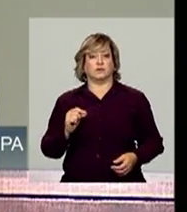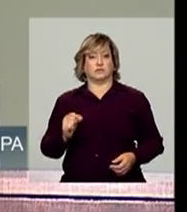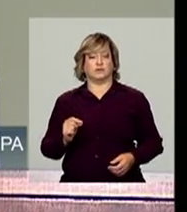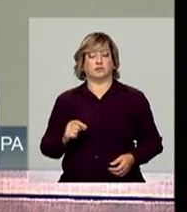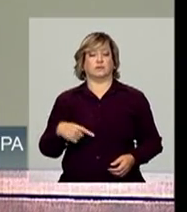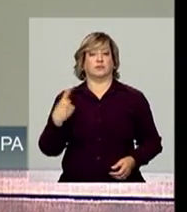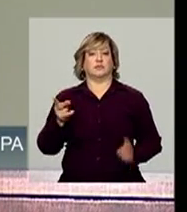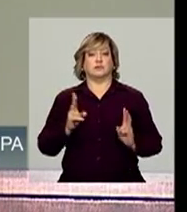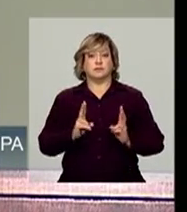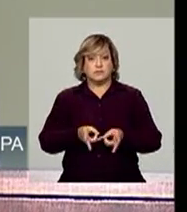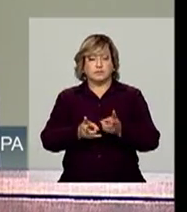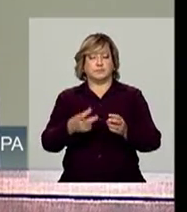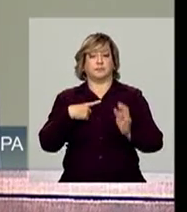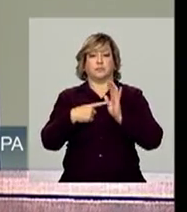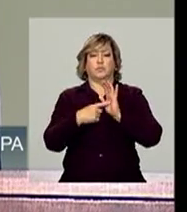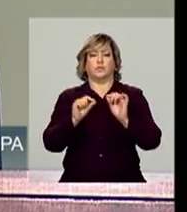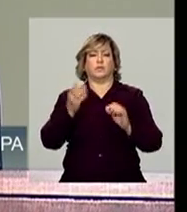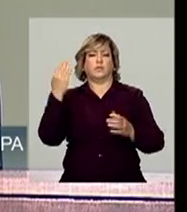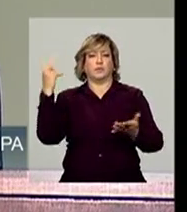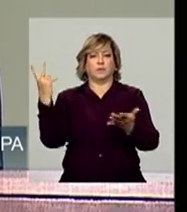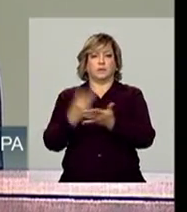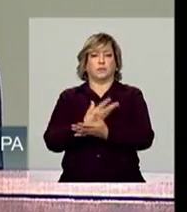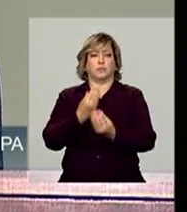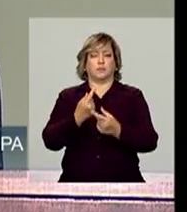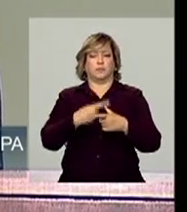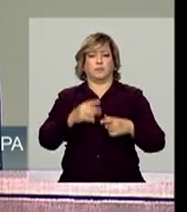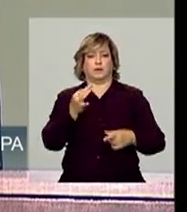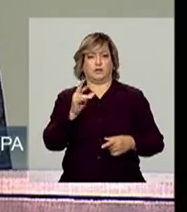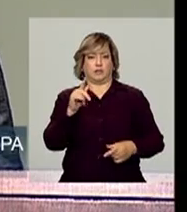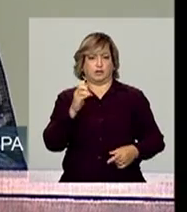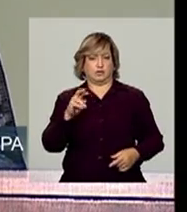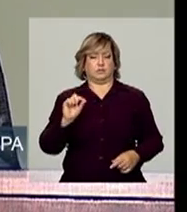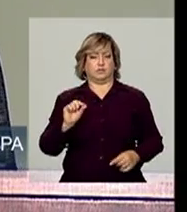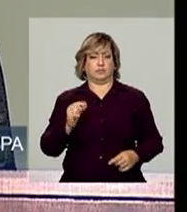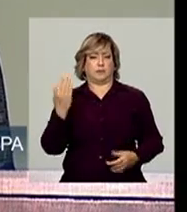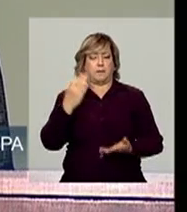tragédias que marcaram a primeira metade do século XX.